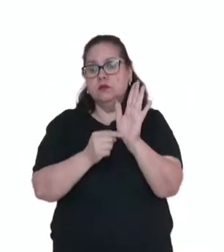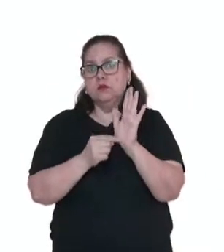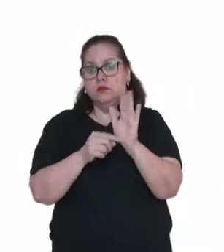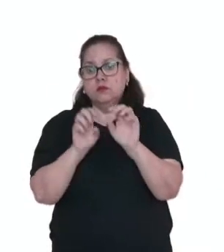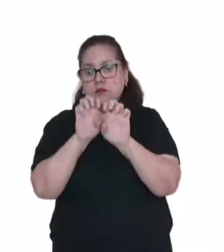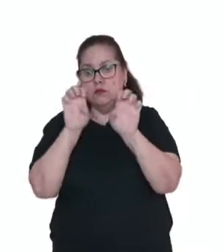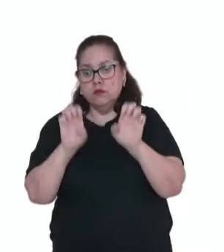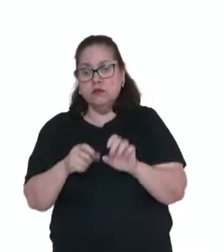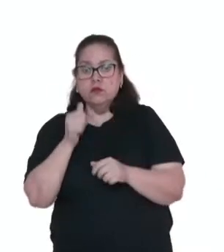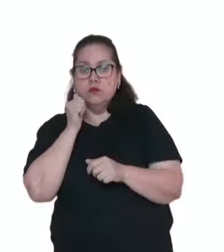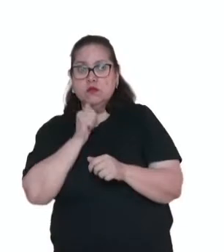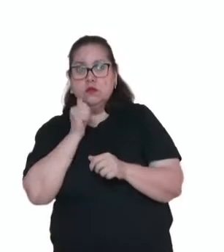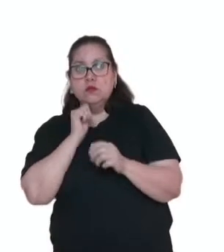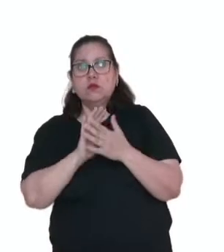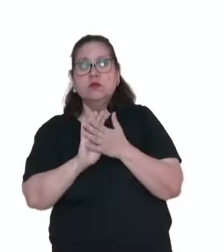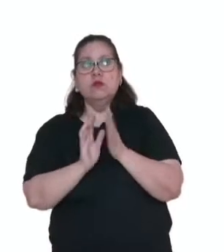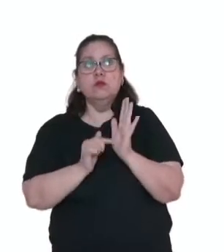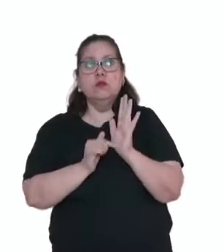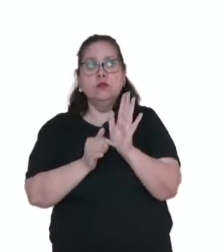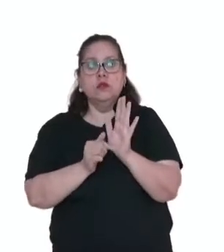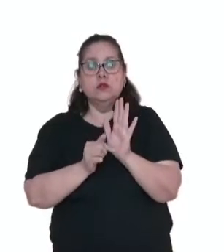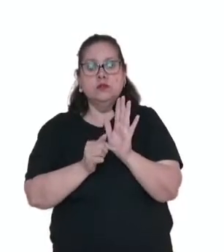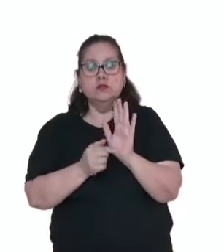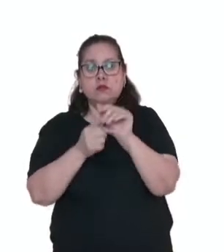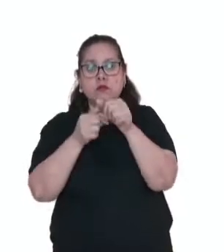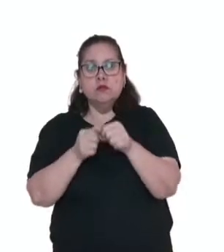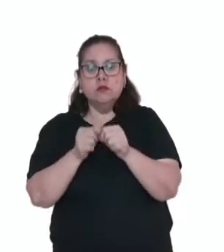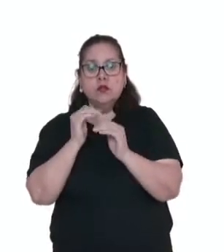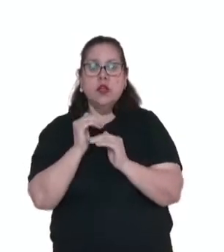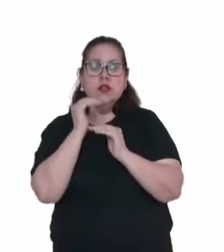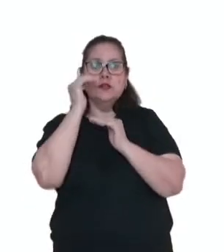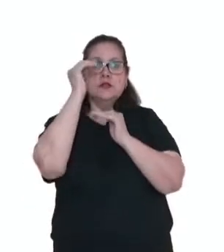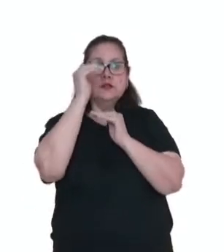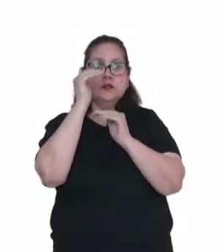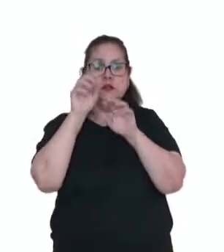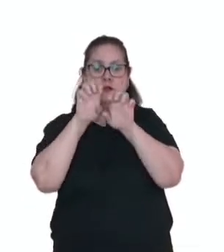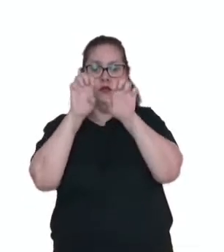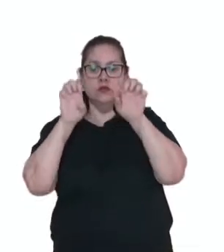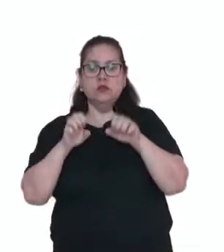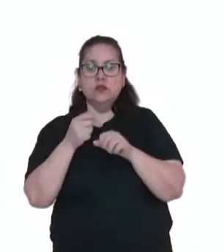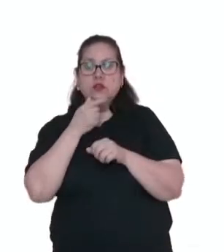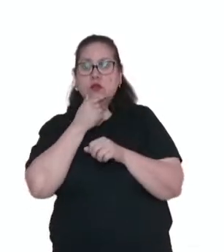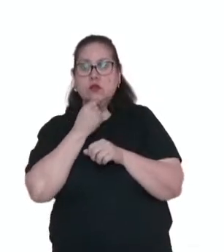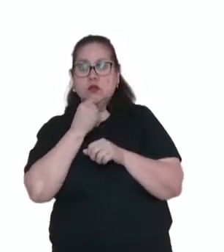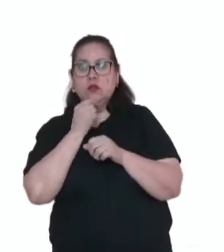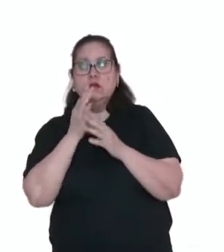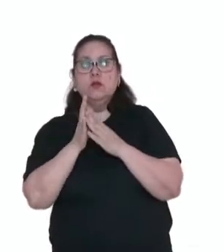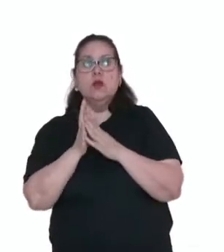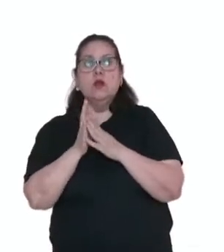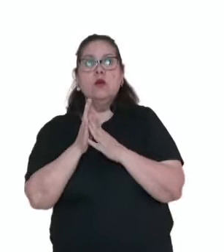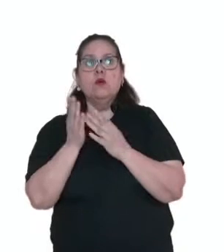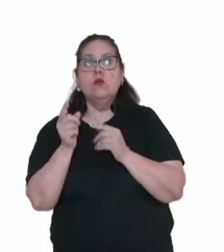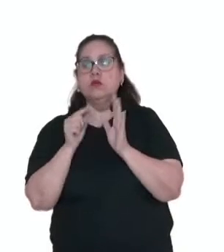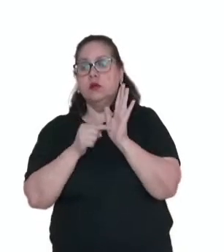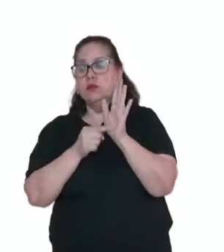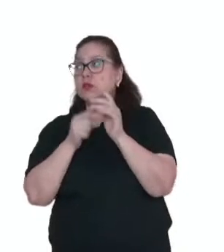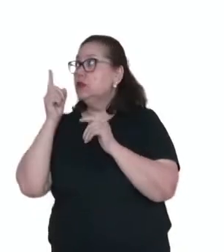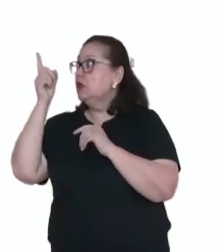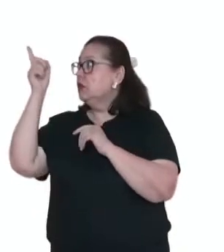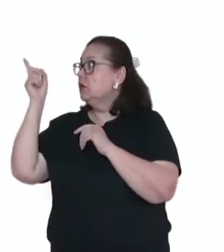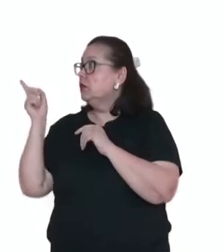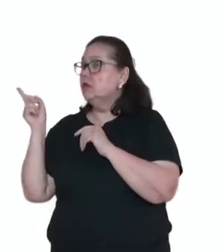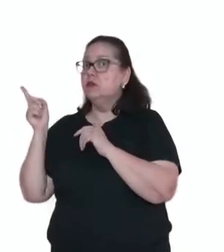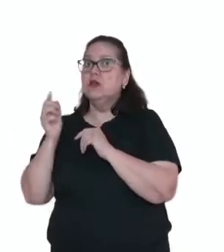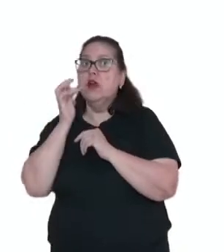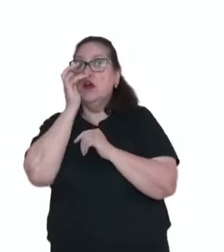estruturas femininas, os estigmas, estão posicionados acima das estruturas masculinas, que são anteras, conforme está mostrando aqui na flor do